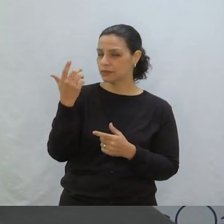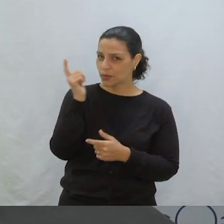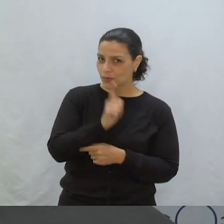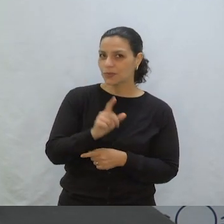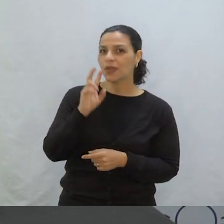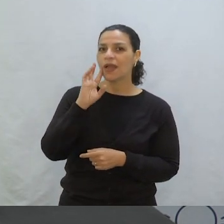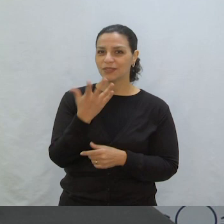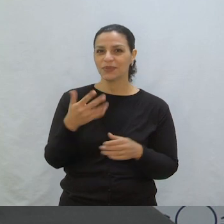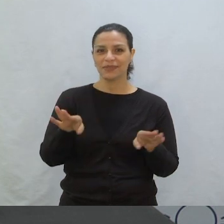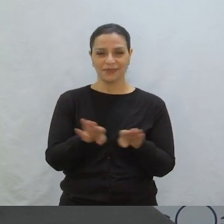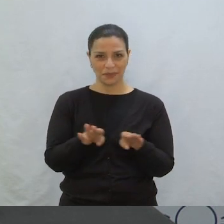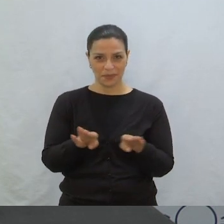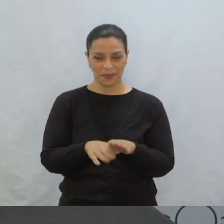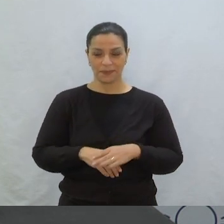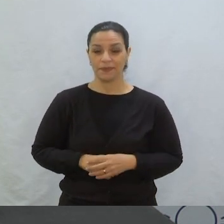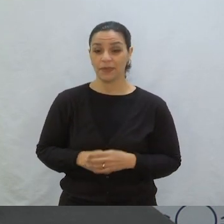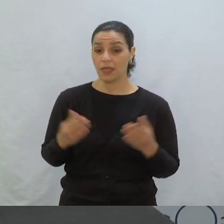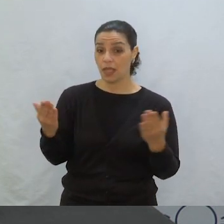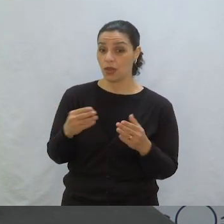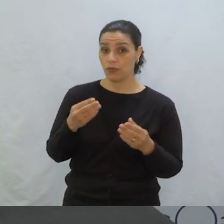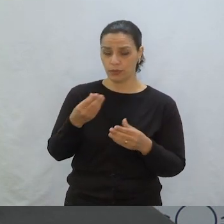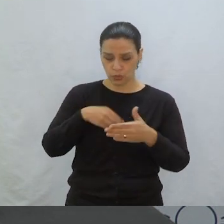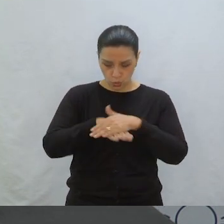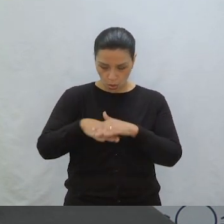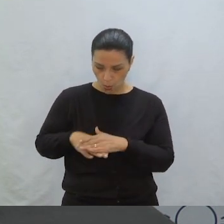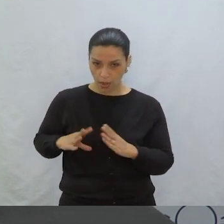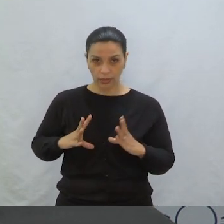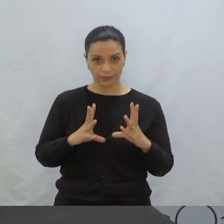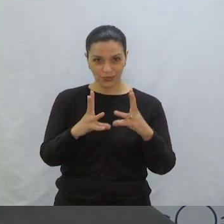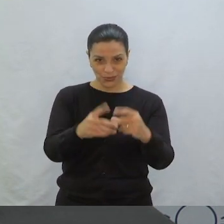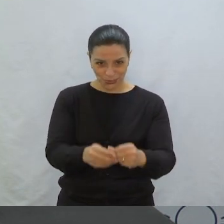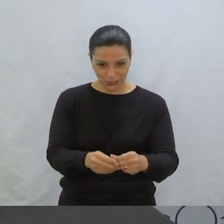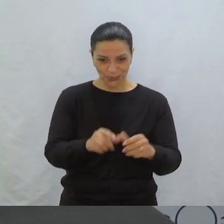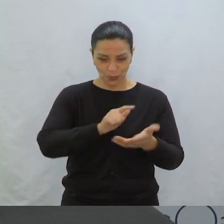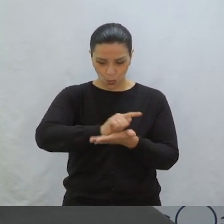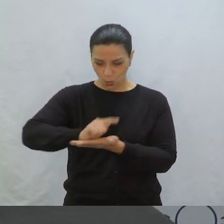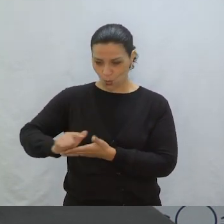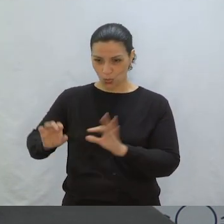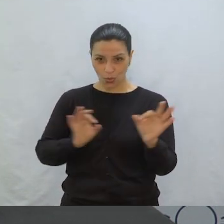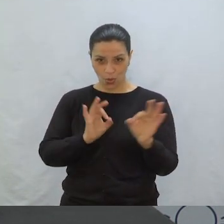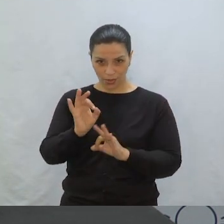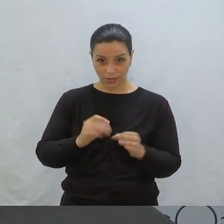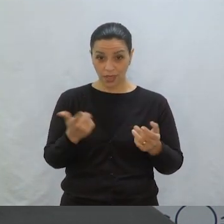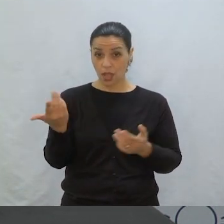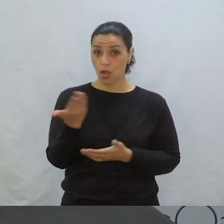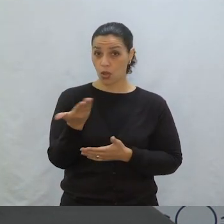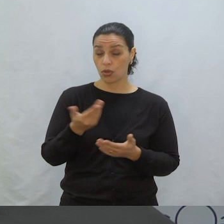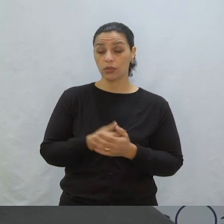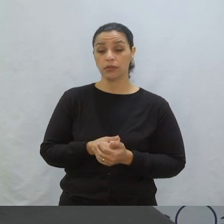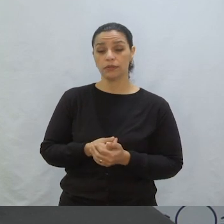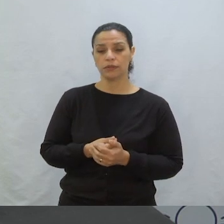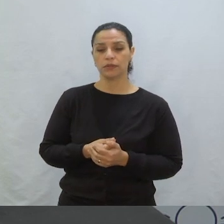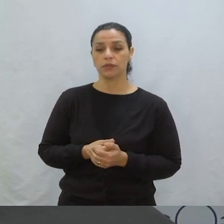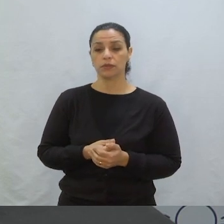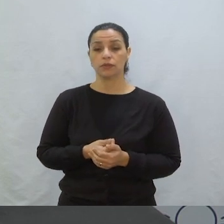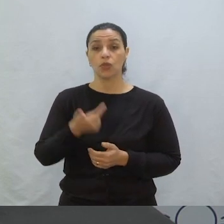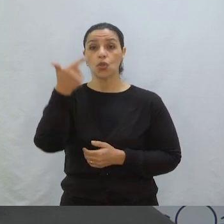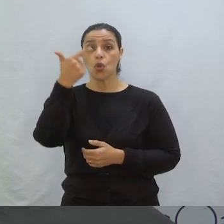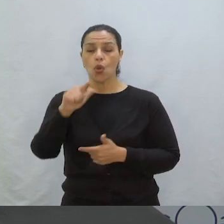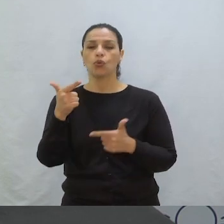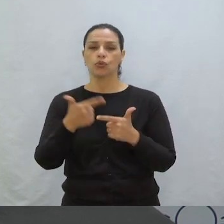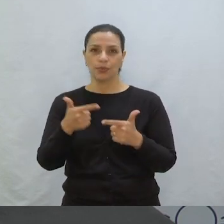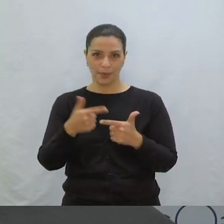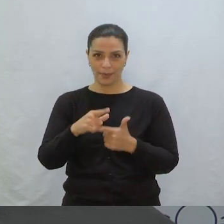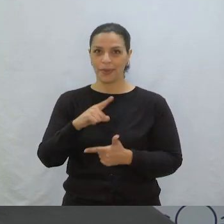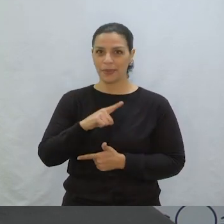resolvemos mais um problema. Então, agora vamos tirar aqui e vamos para o